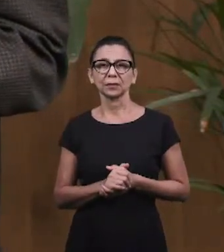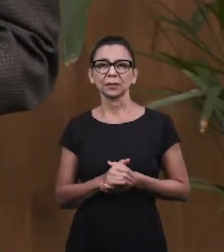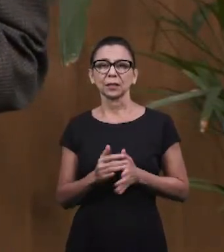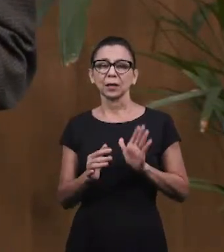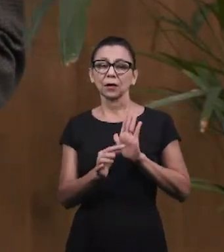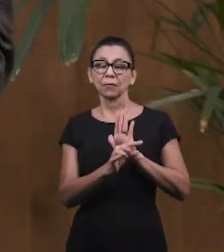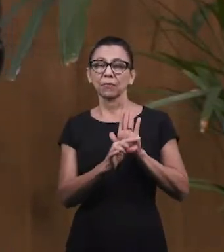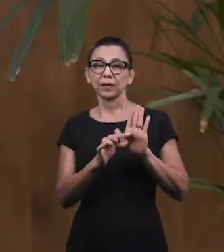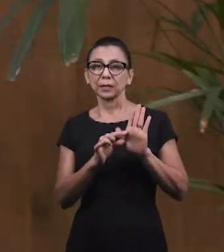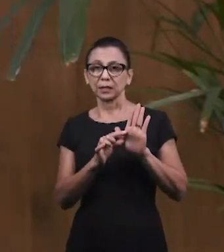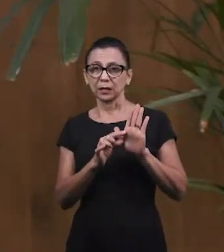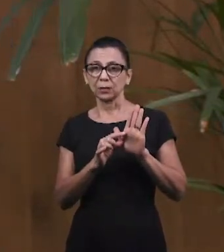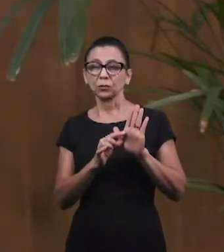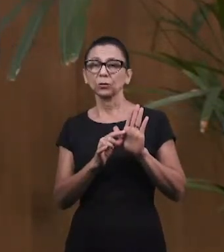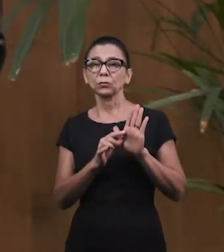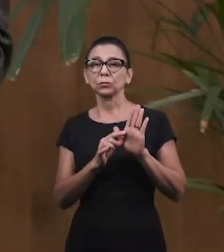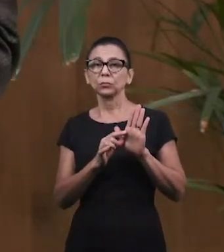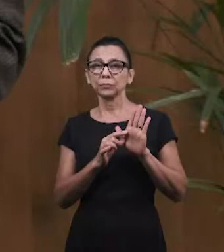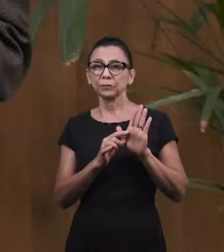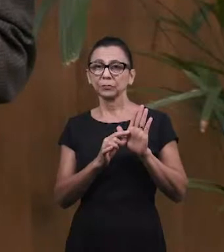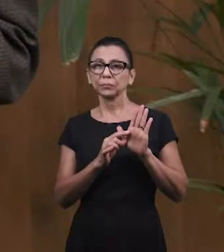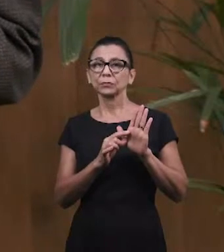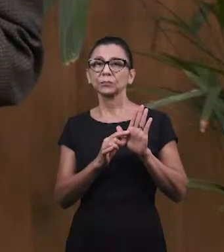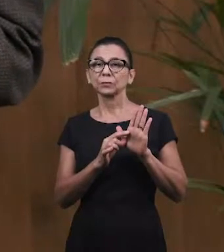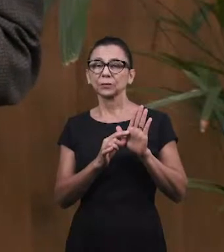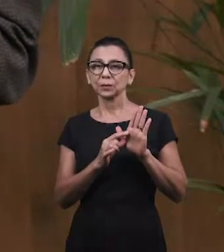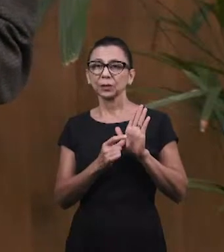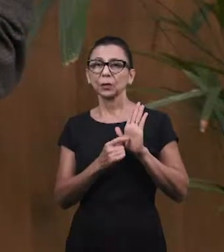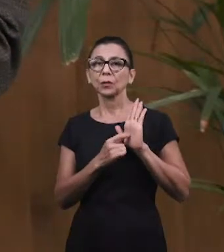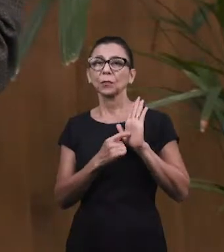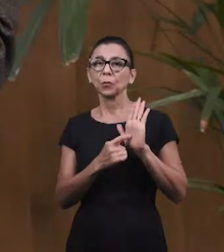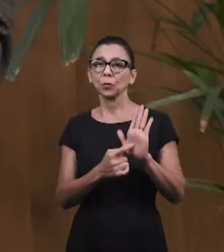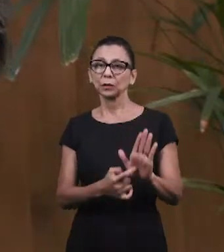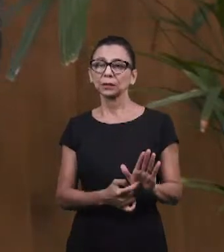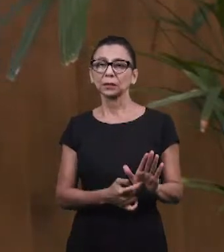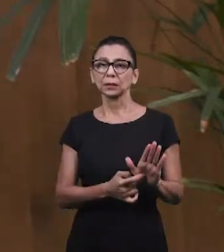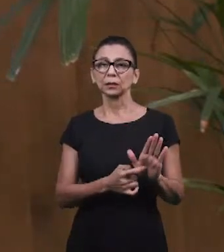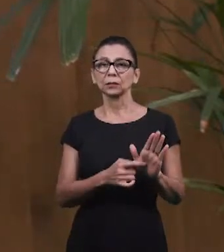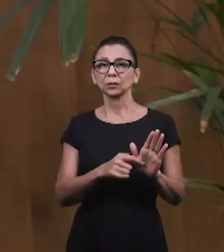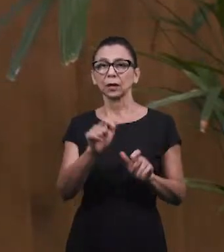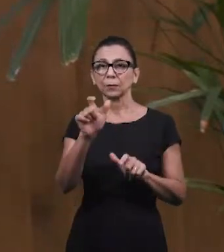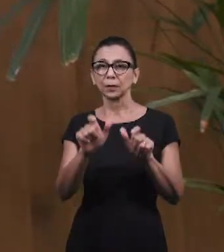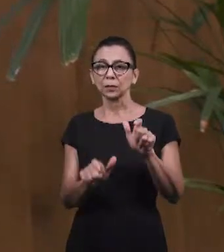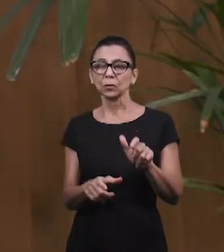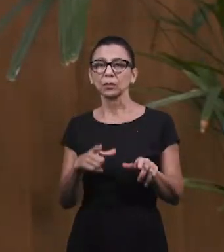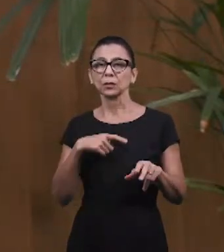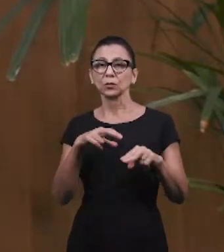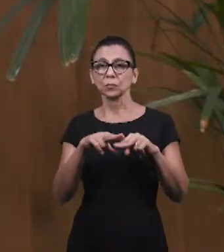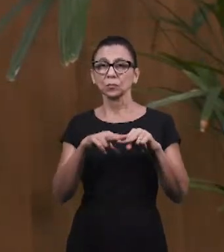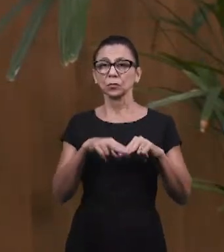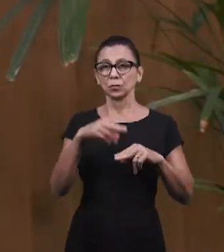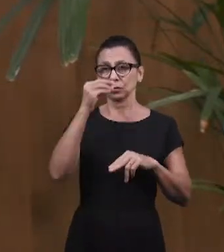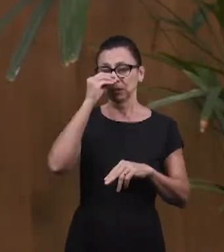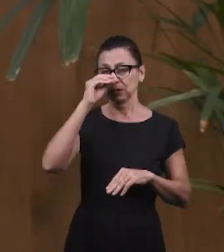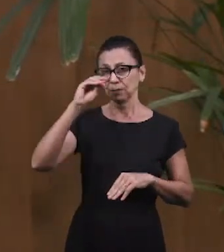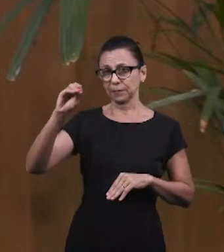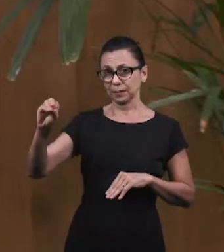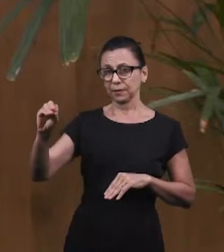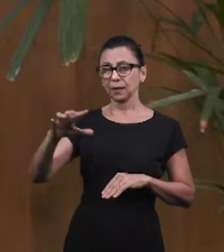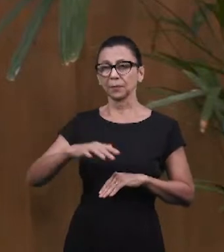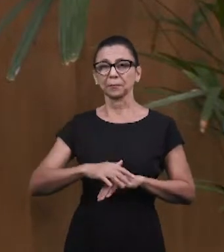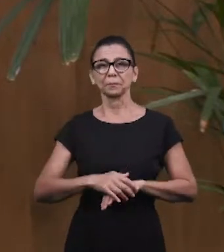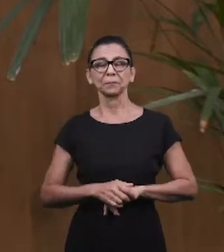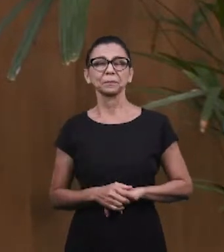números dos que apresentavam motivos para rejeitar. Muito bem, essa parte agora da nossa